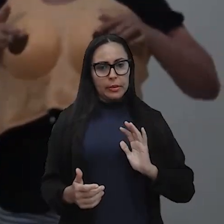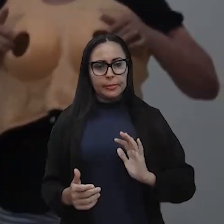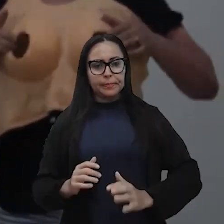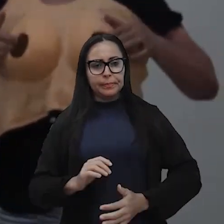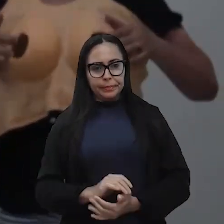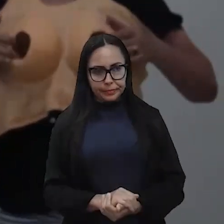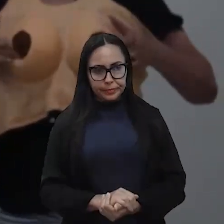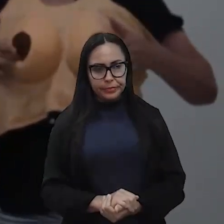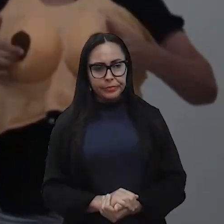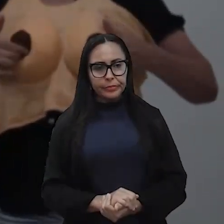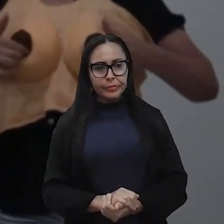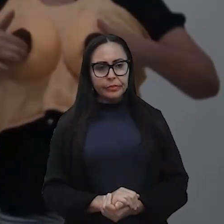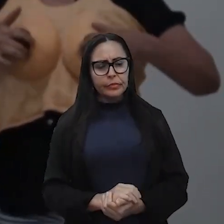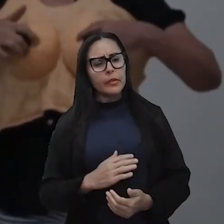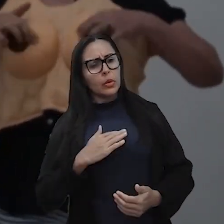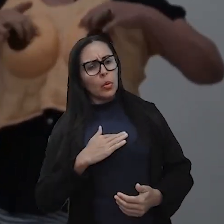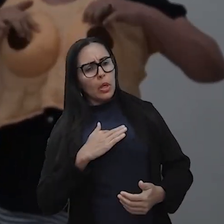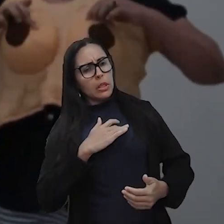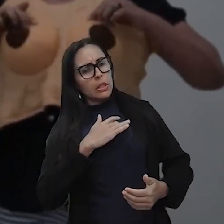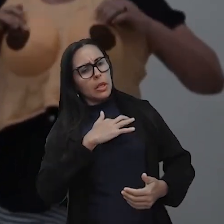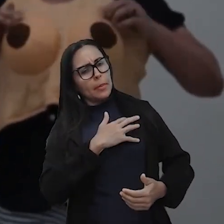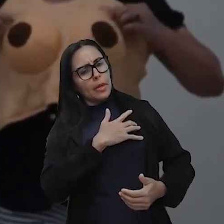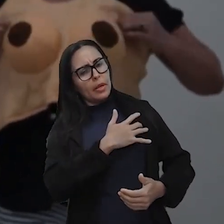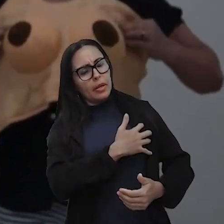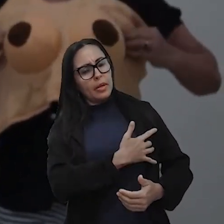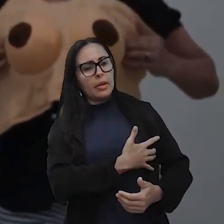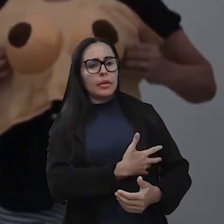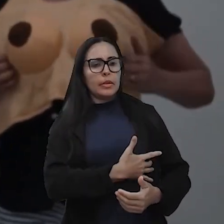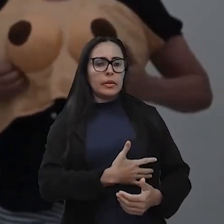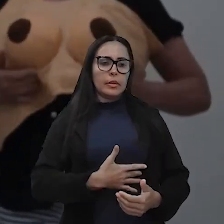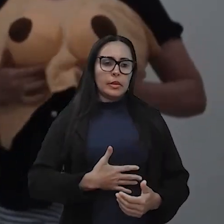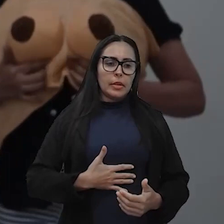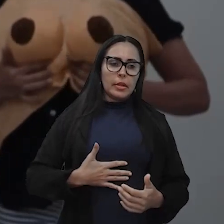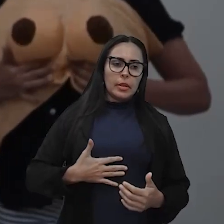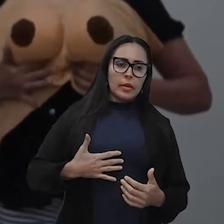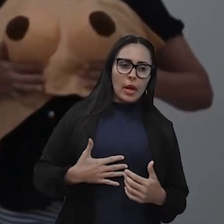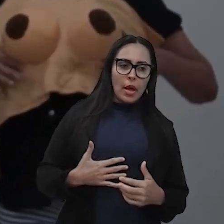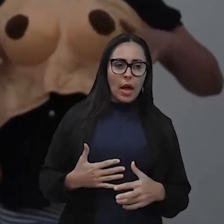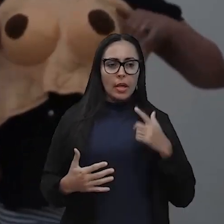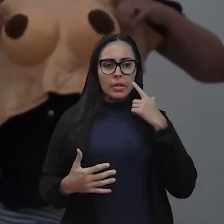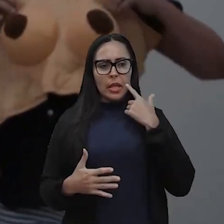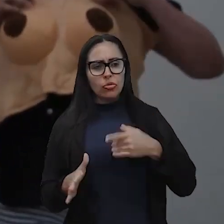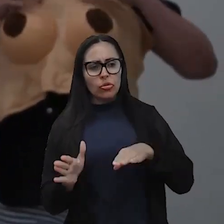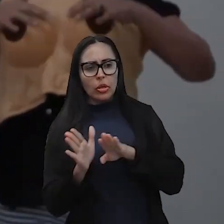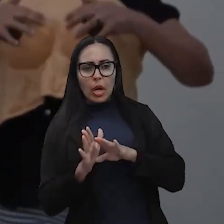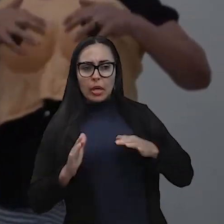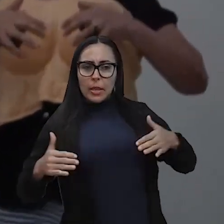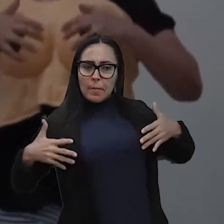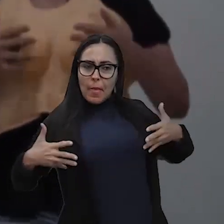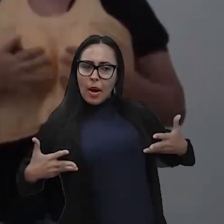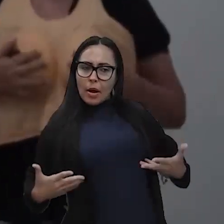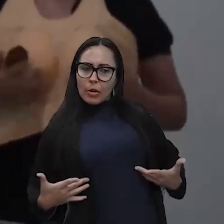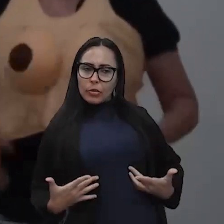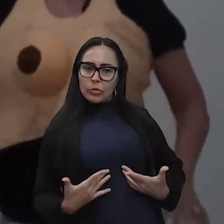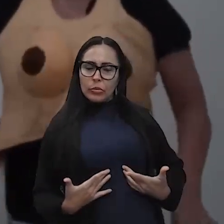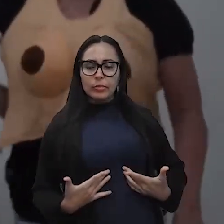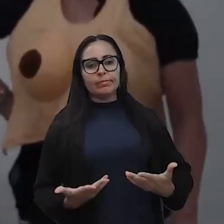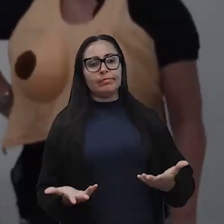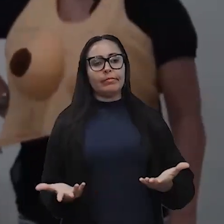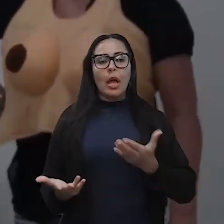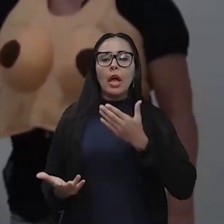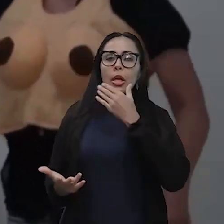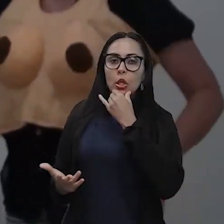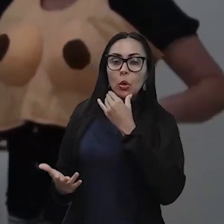pianinho. Legal, peito, certo. Né? Aí vai até chegar aqui o cantinho. Certo. E os homens se tocam